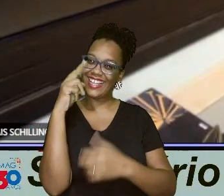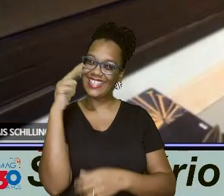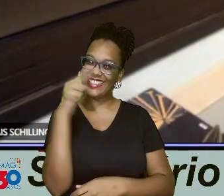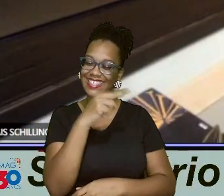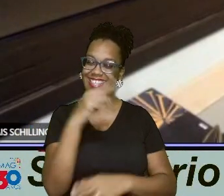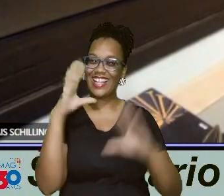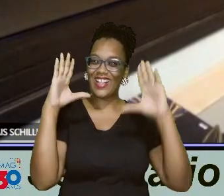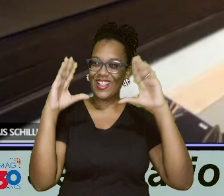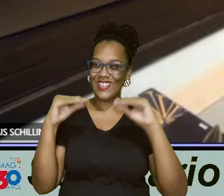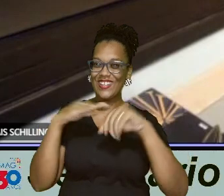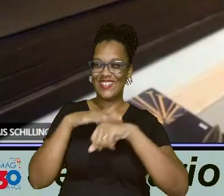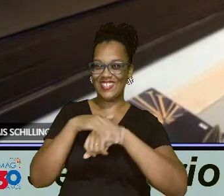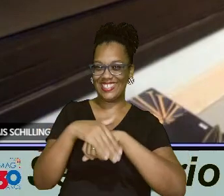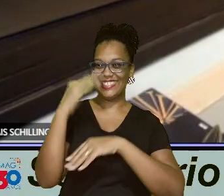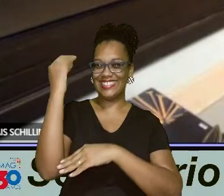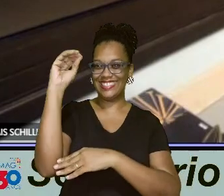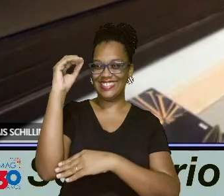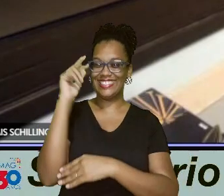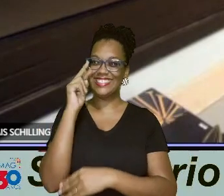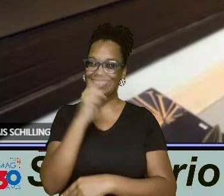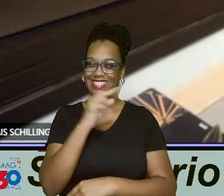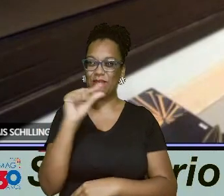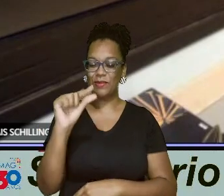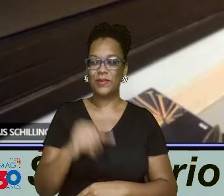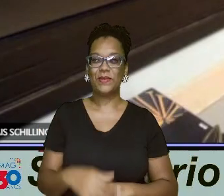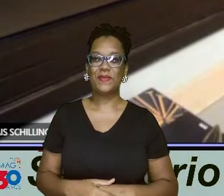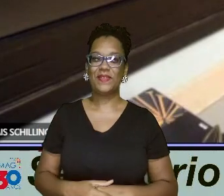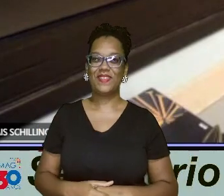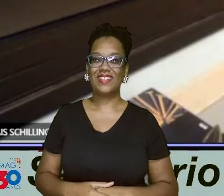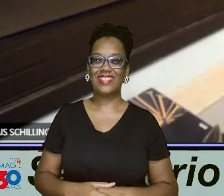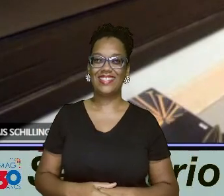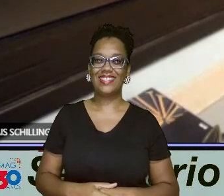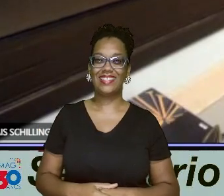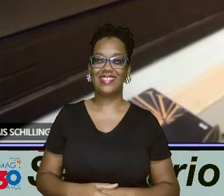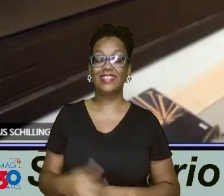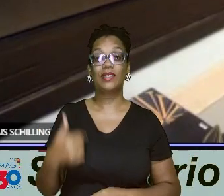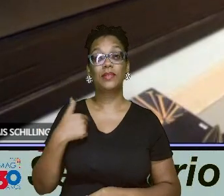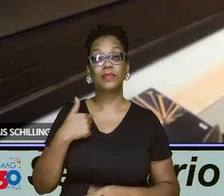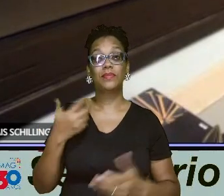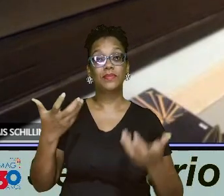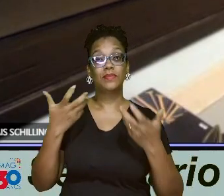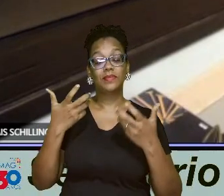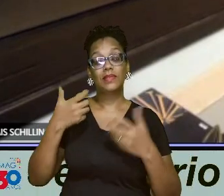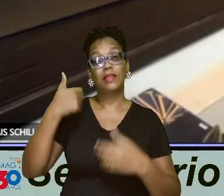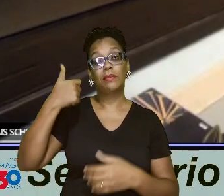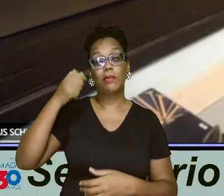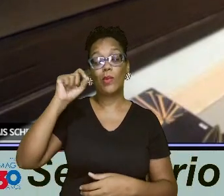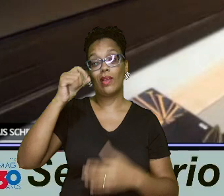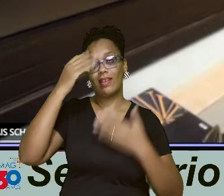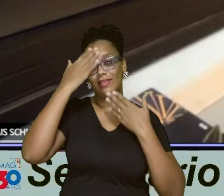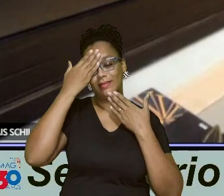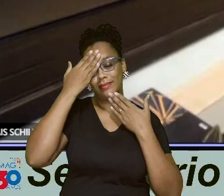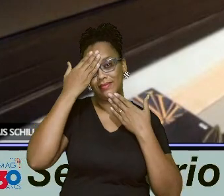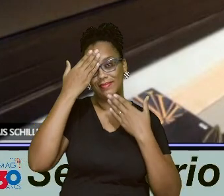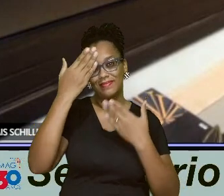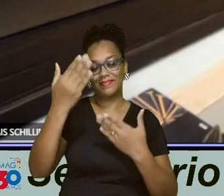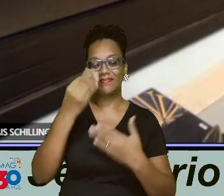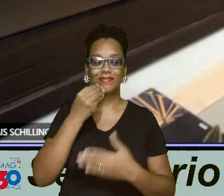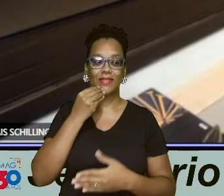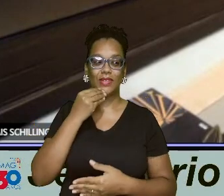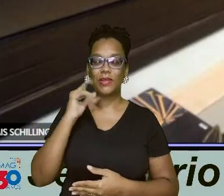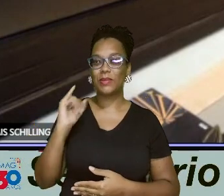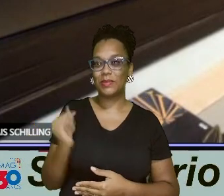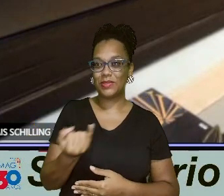noite de Porto Alegre, dá para enxergar um pouquinho. Eu gostaria muito, em primeiro lugar, de agradecer a oportunidade